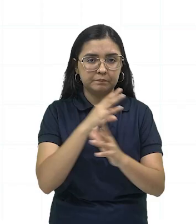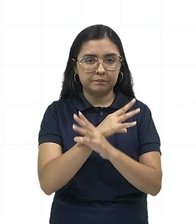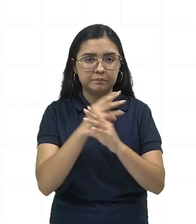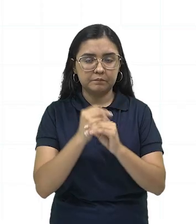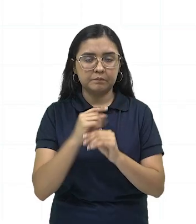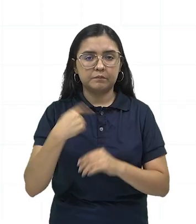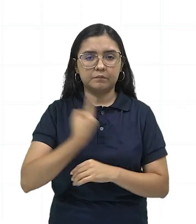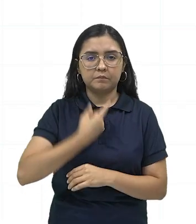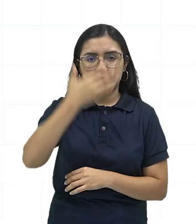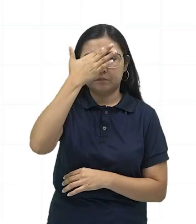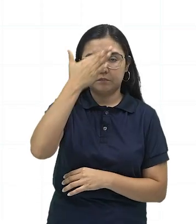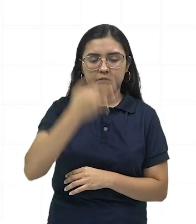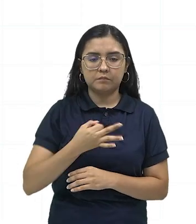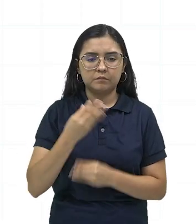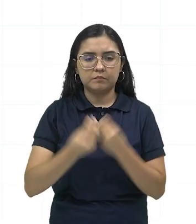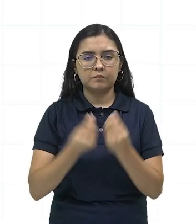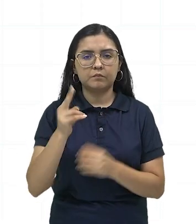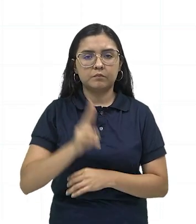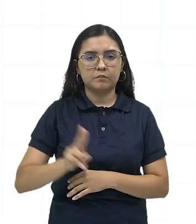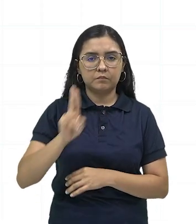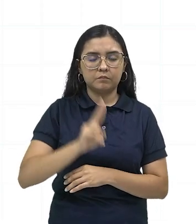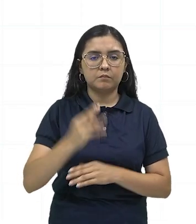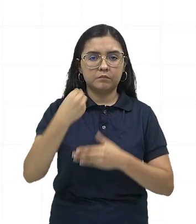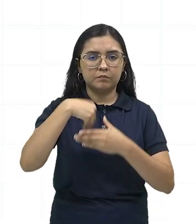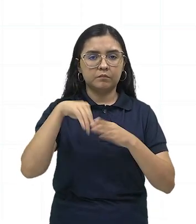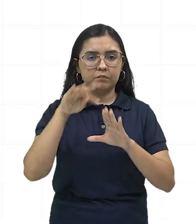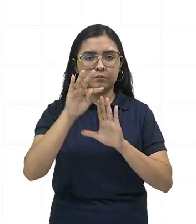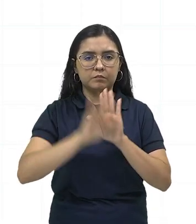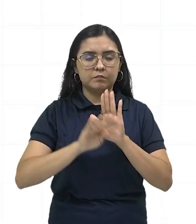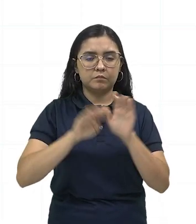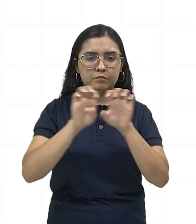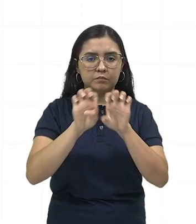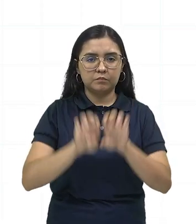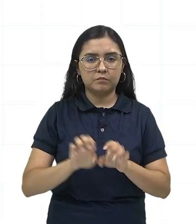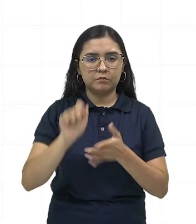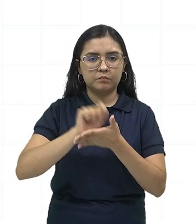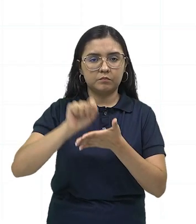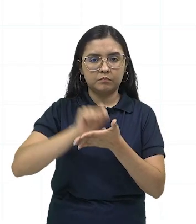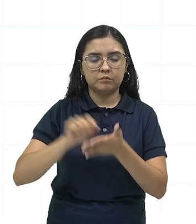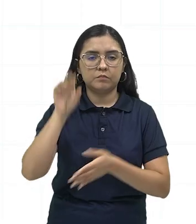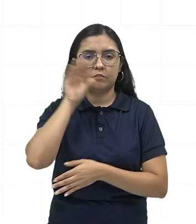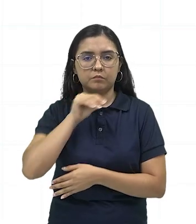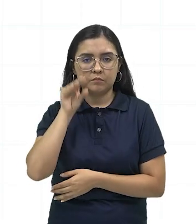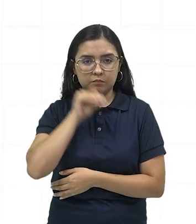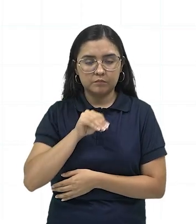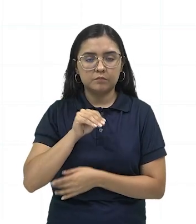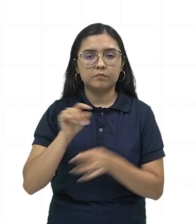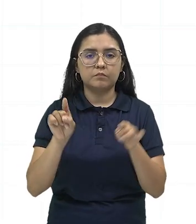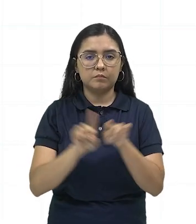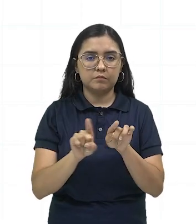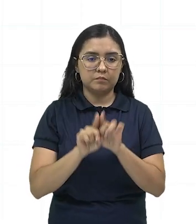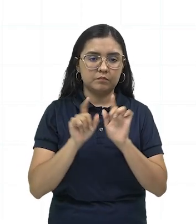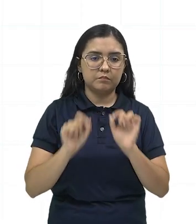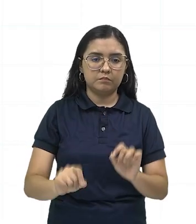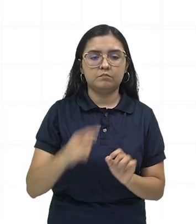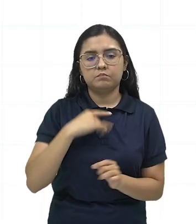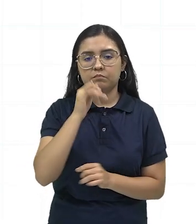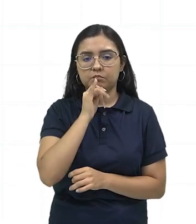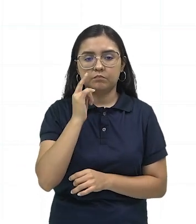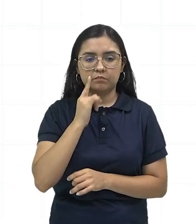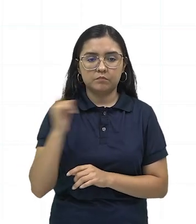um pouquinho como eu posso utilizar num texto, como eu utilizo na escrita, na fala, nesse caso aqui num